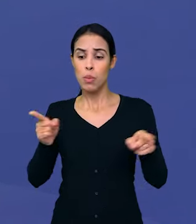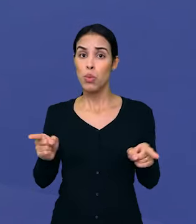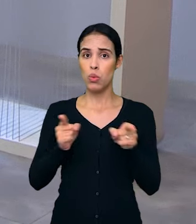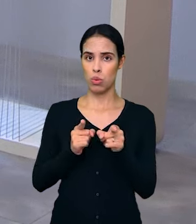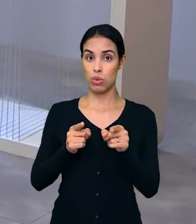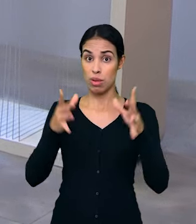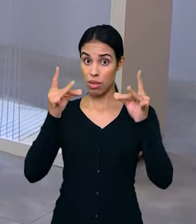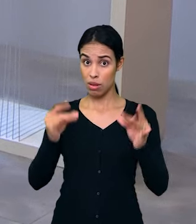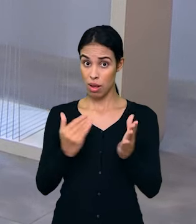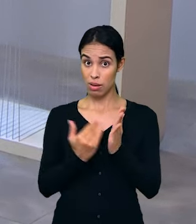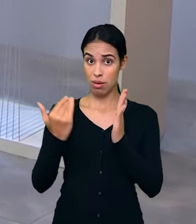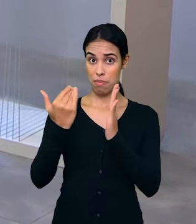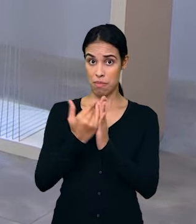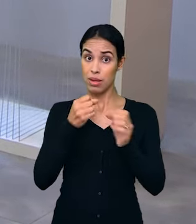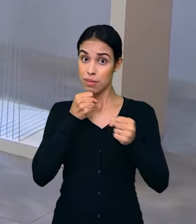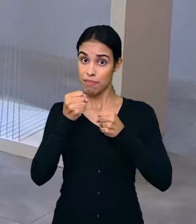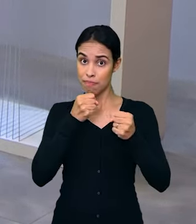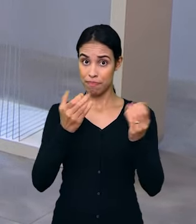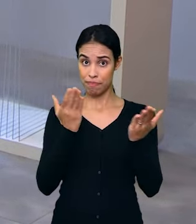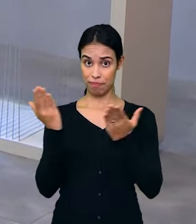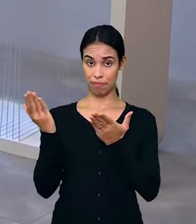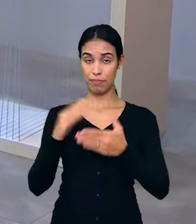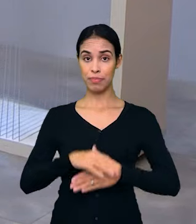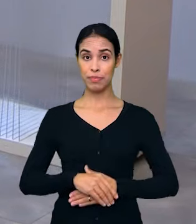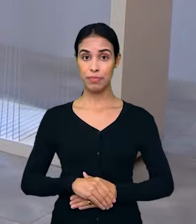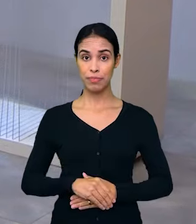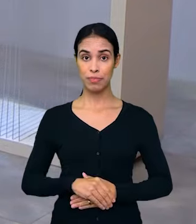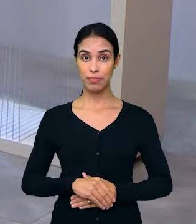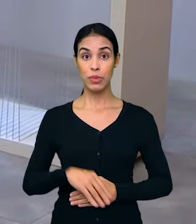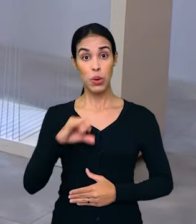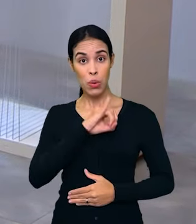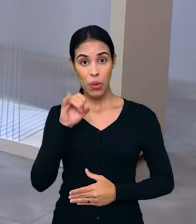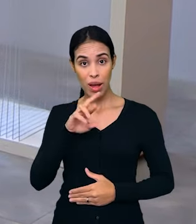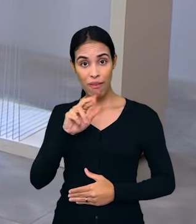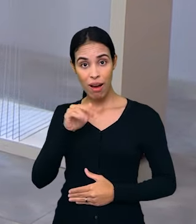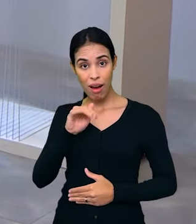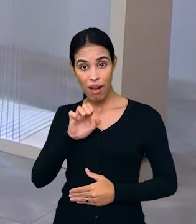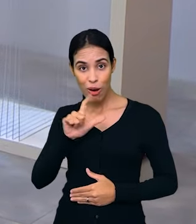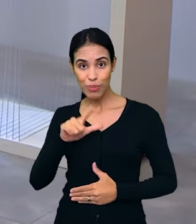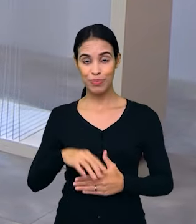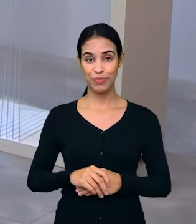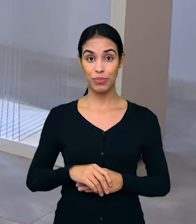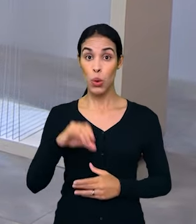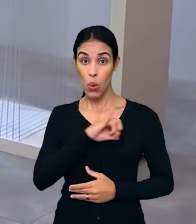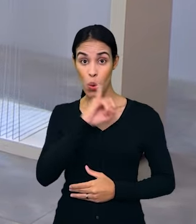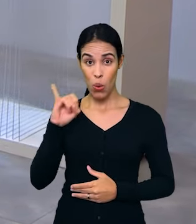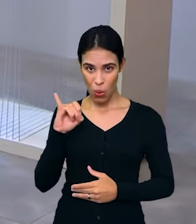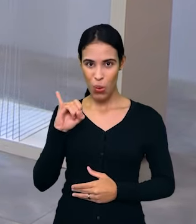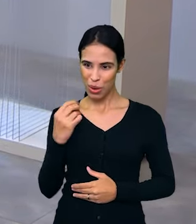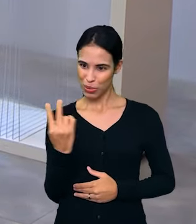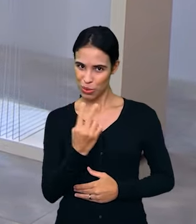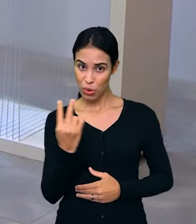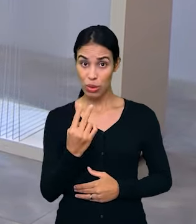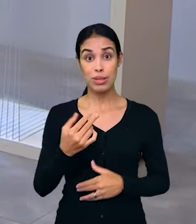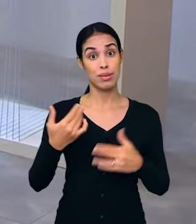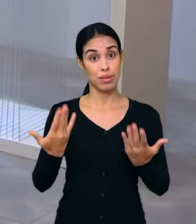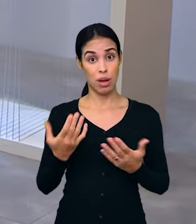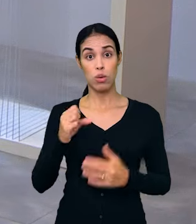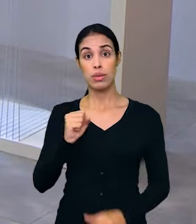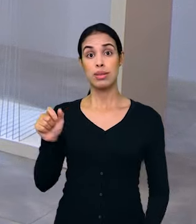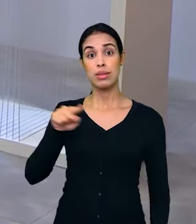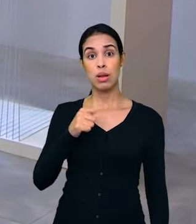tempo. Mais detalhes sobre esses casos com o repórter Rafael Silva. Oi, Rafael. Oi, Anderson. Oi, Luana.